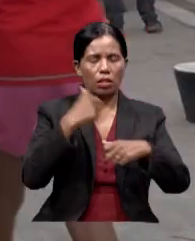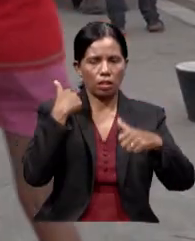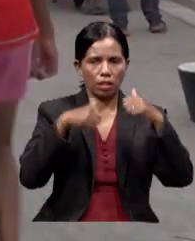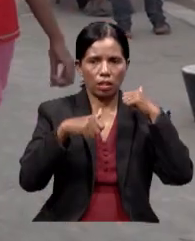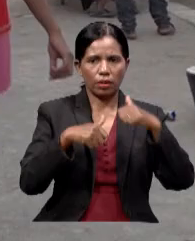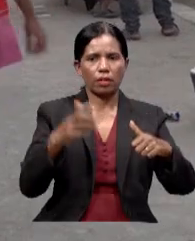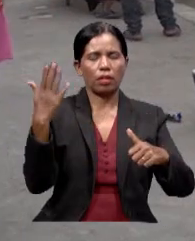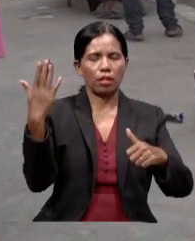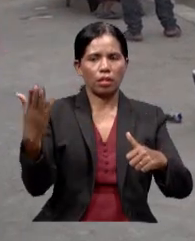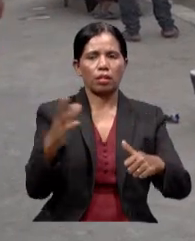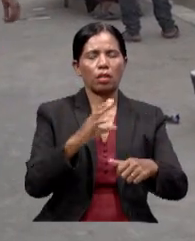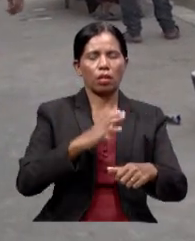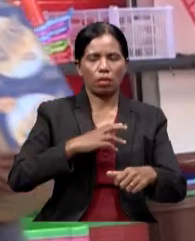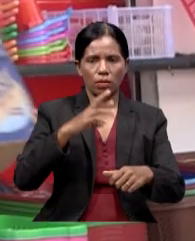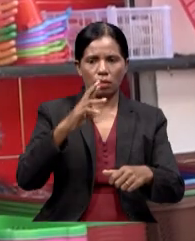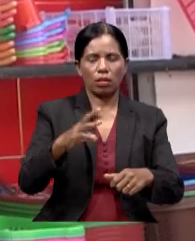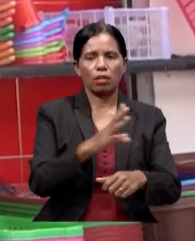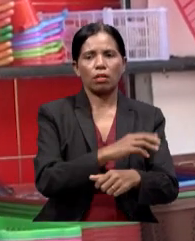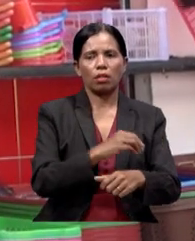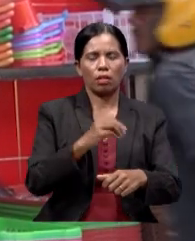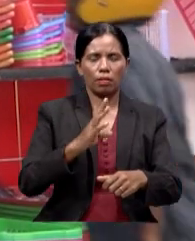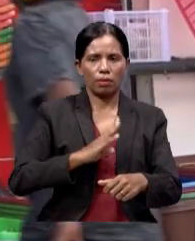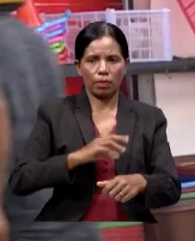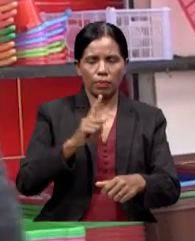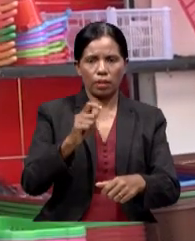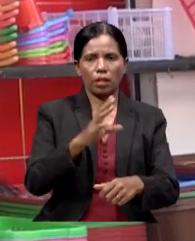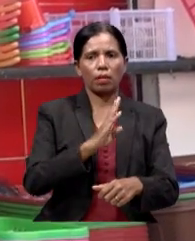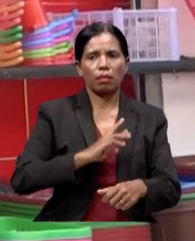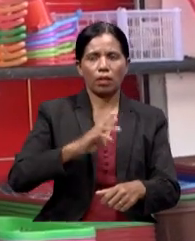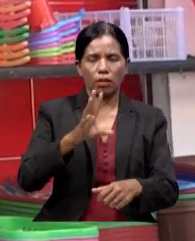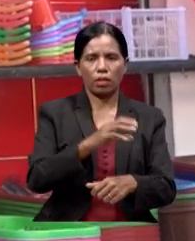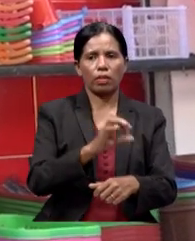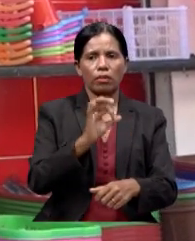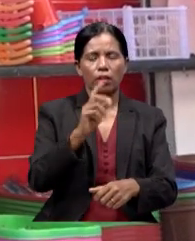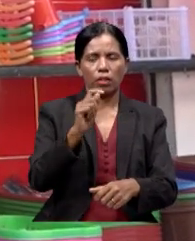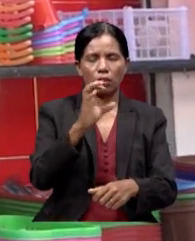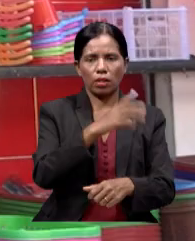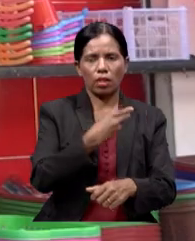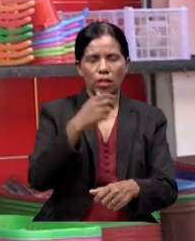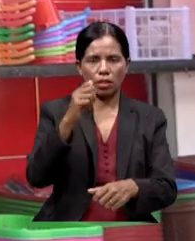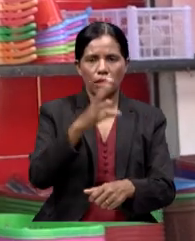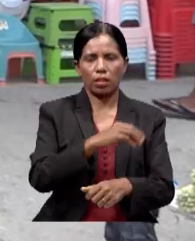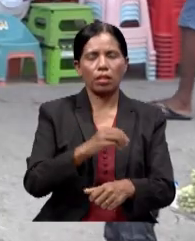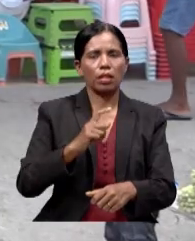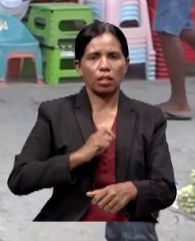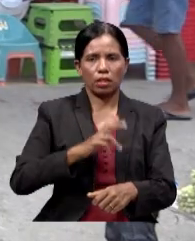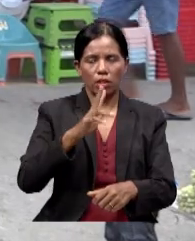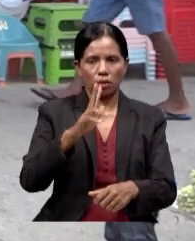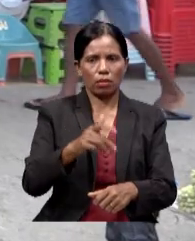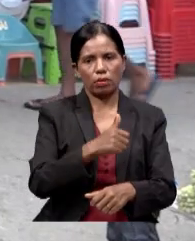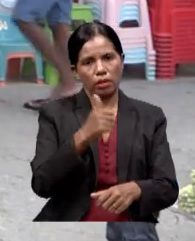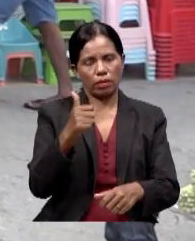negosi iha area rotunda Komoro hudilaran barupite Bekora Fatuhada Delta Elemloi Tasitolu no